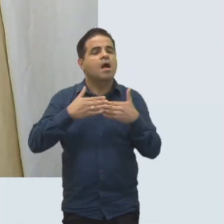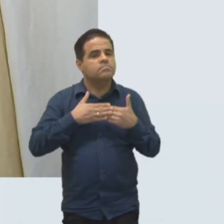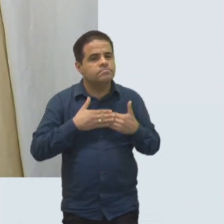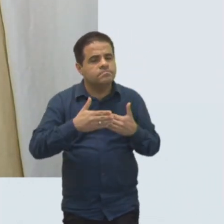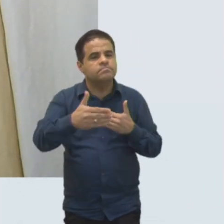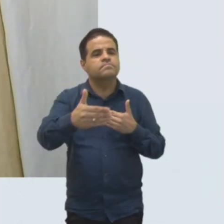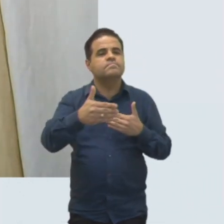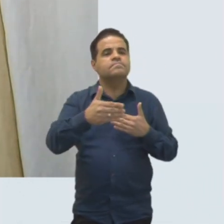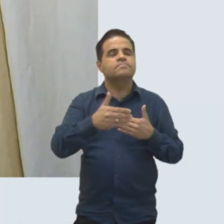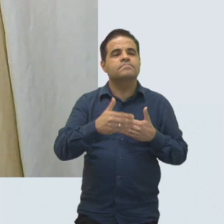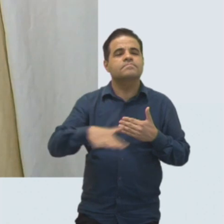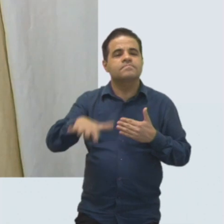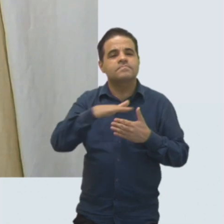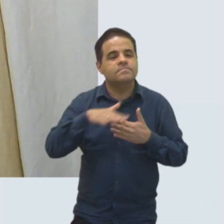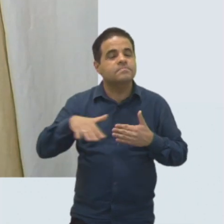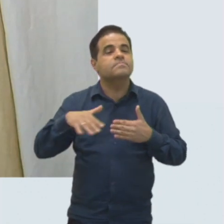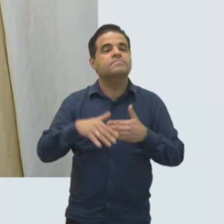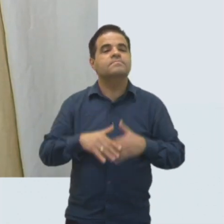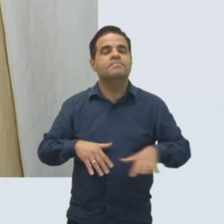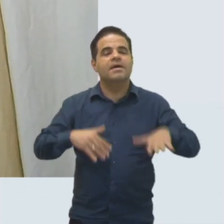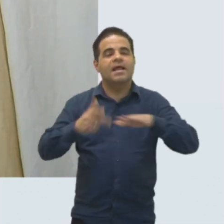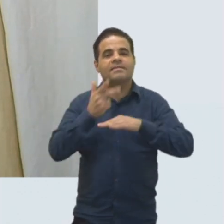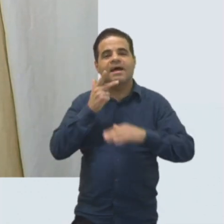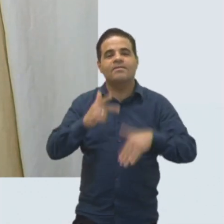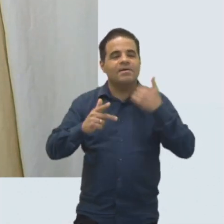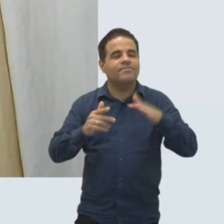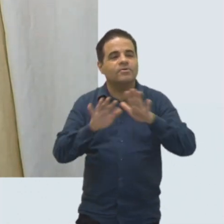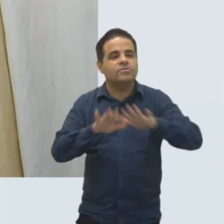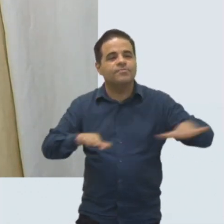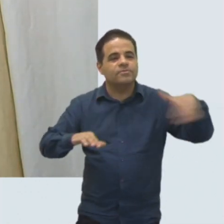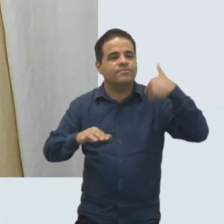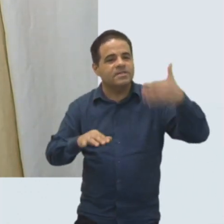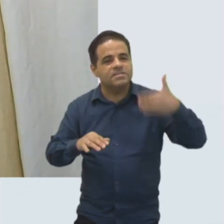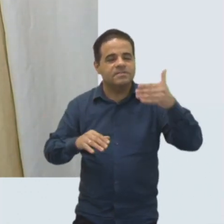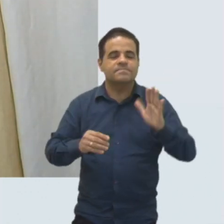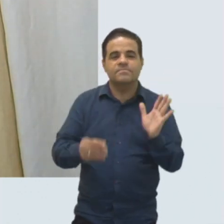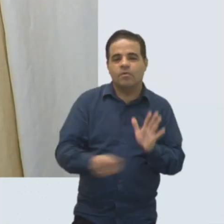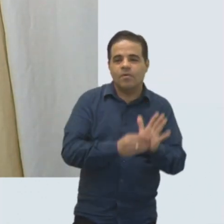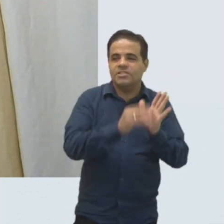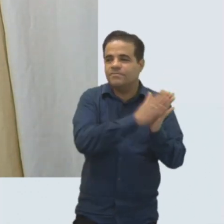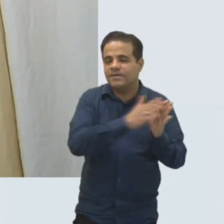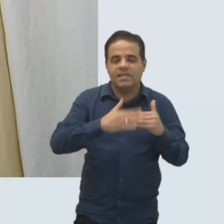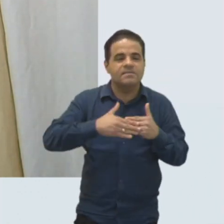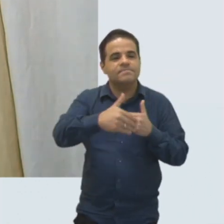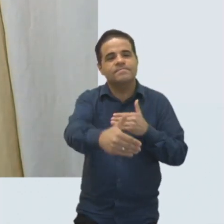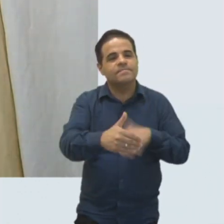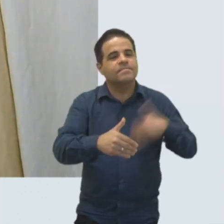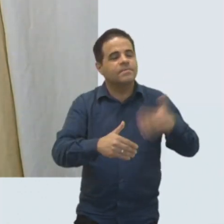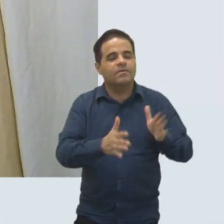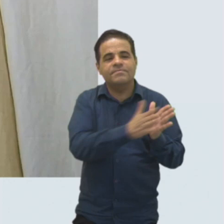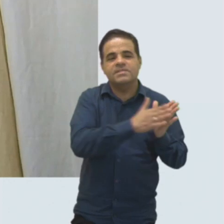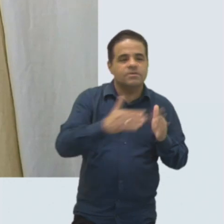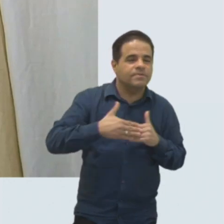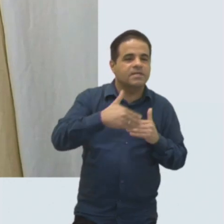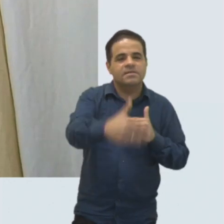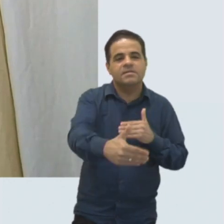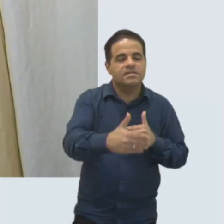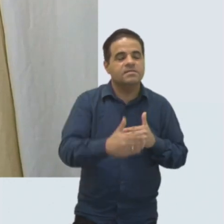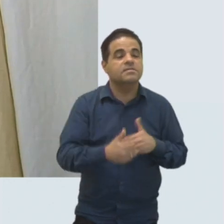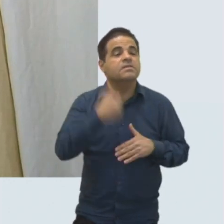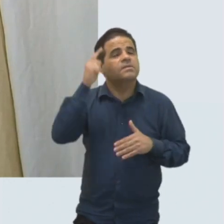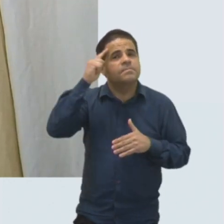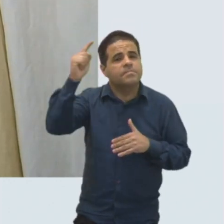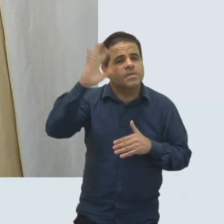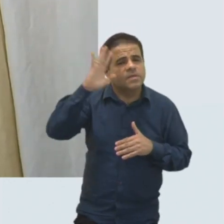gente pôde começar a pensar o que era o conceito de tecnologia e quais questões eram oriundas daí.